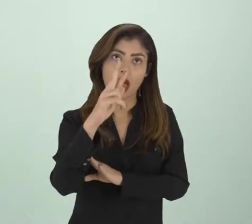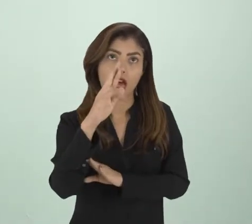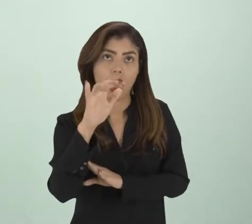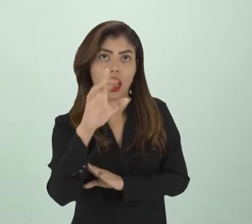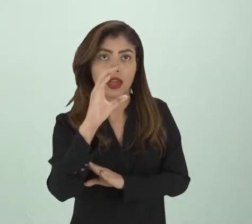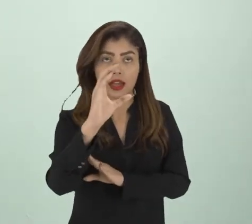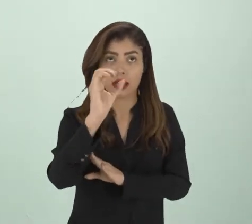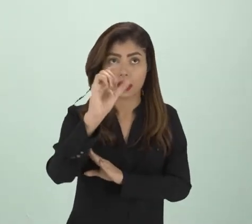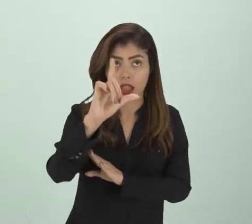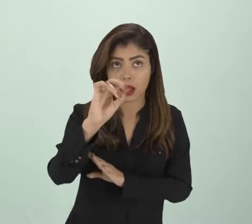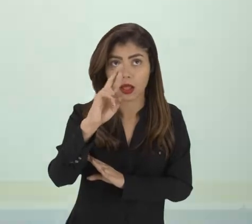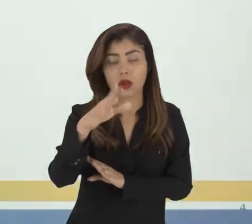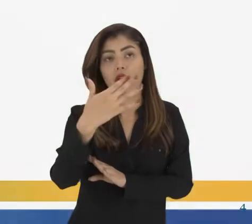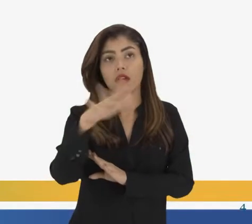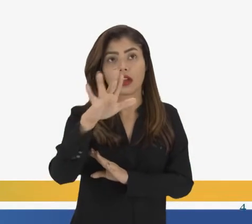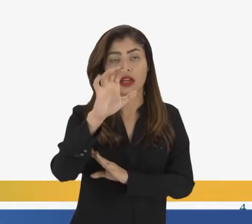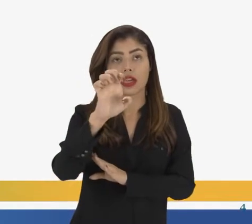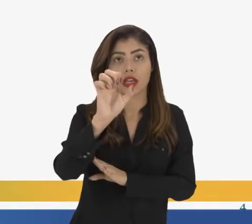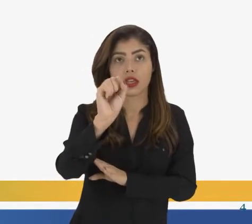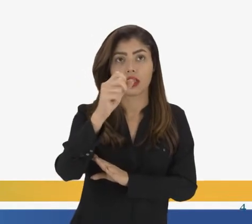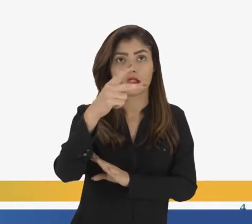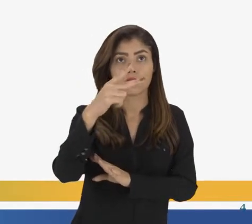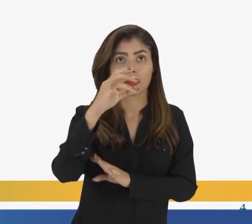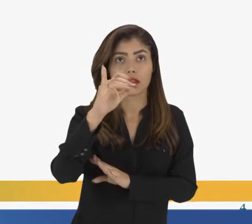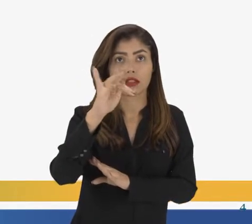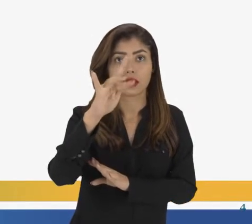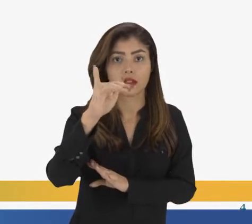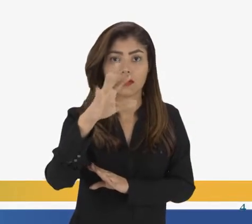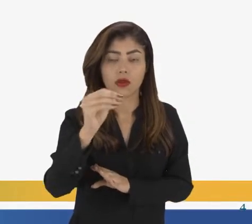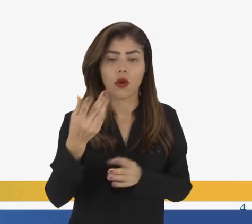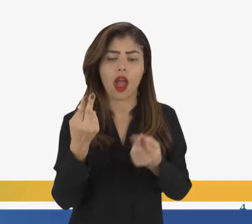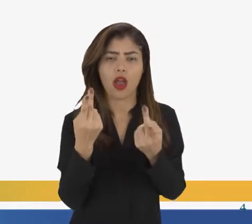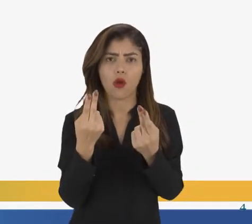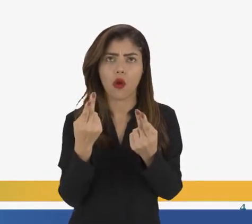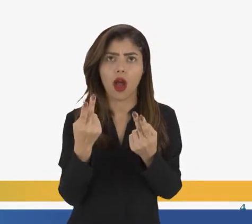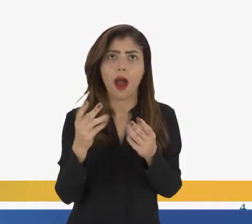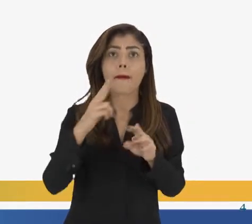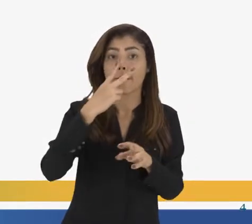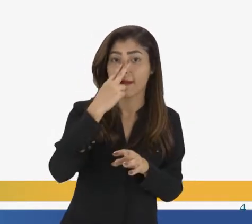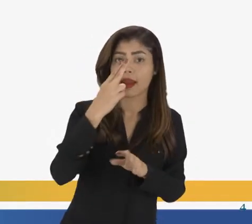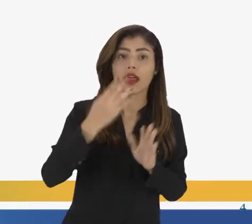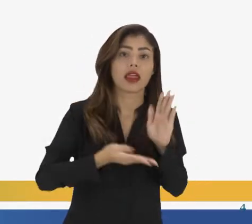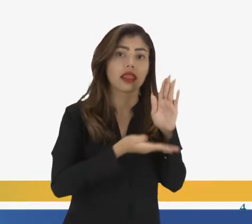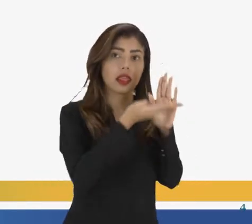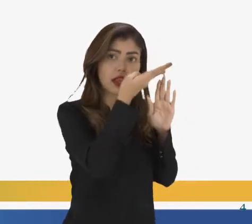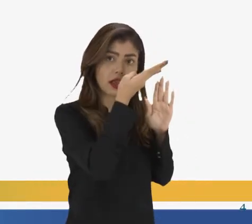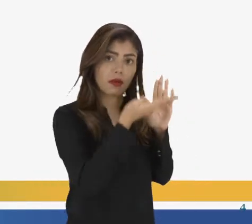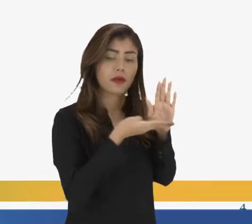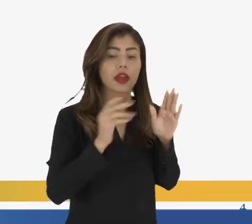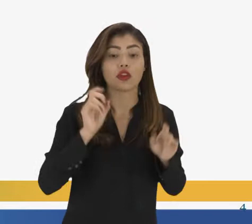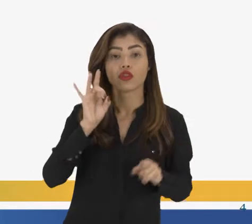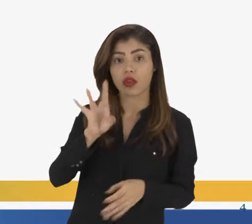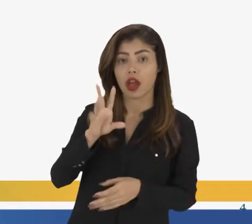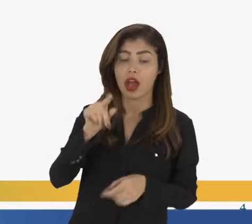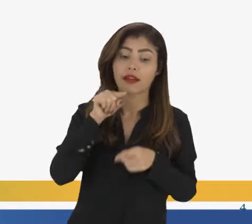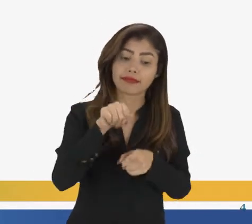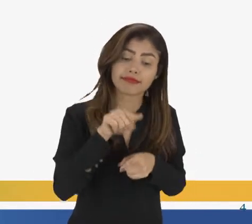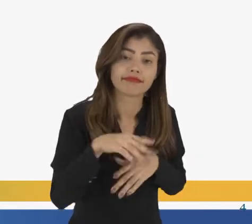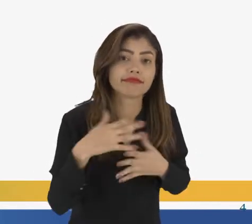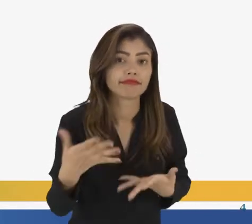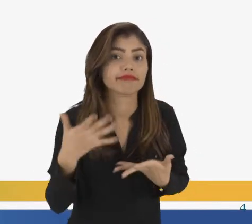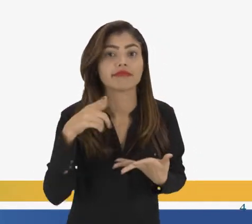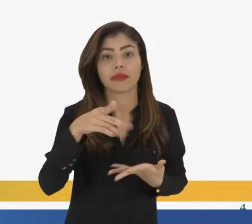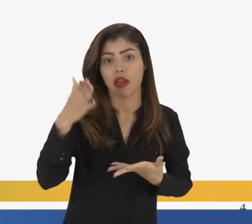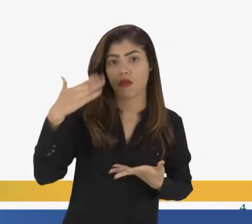na verdade é semelhante, nesse caso, ao que eu falei da capacidade térmica. A diferença é que quando eu me refiro ao